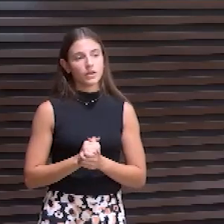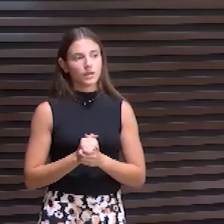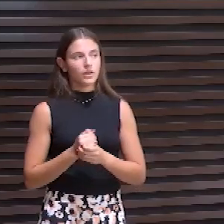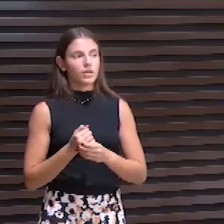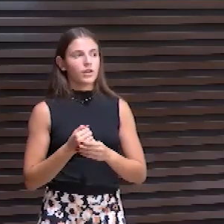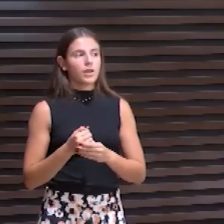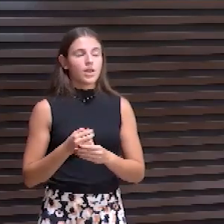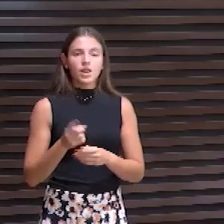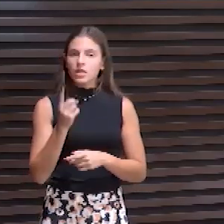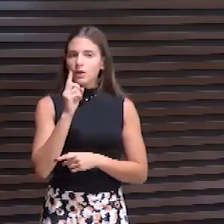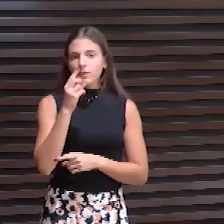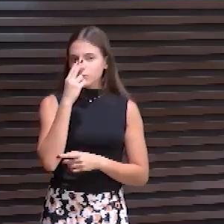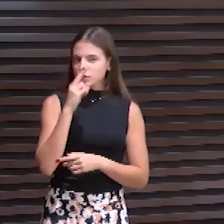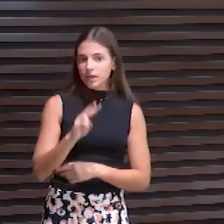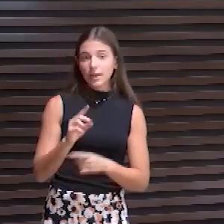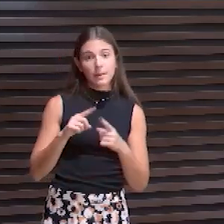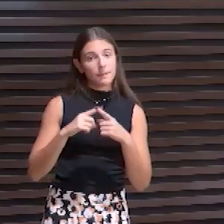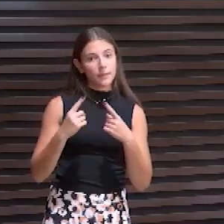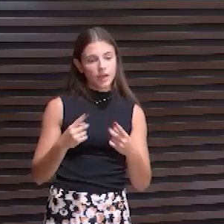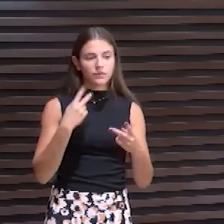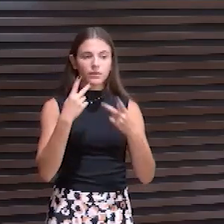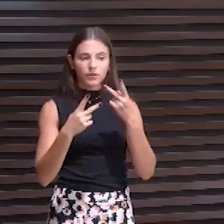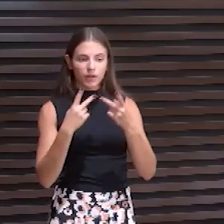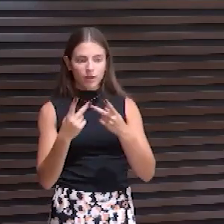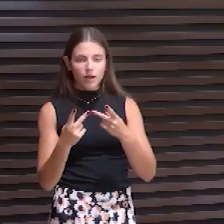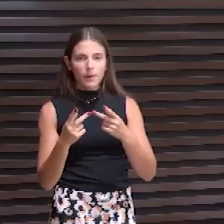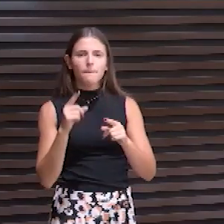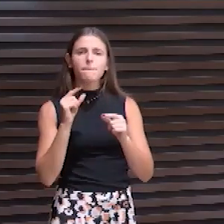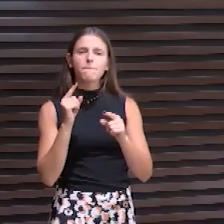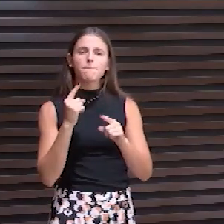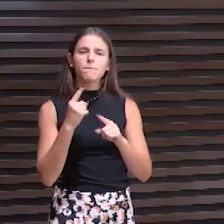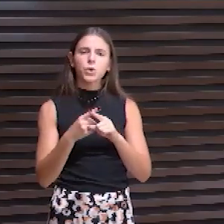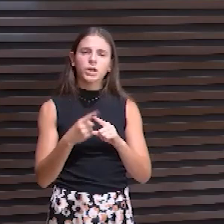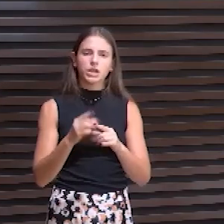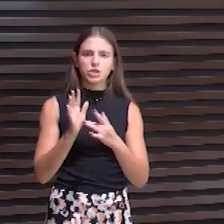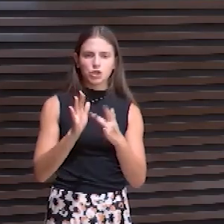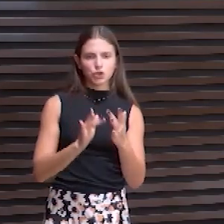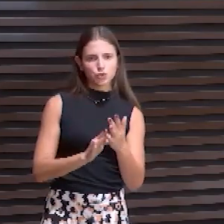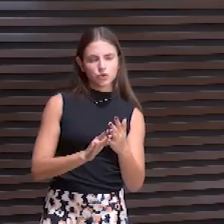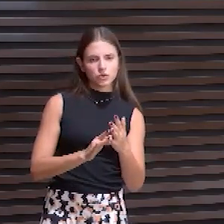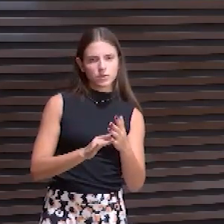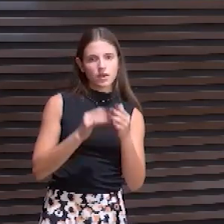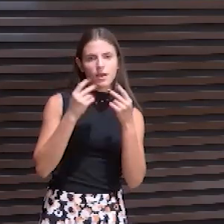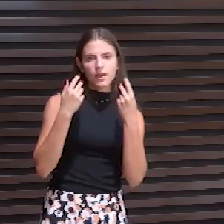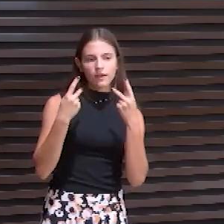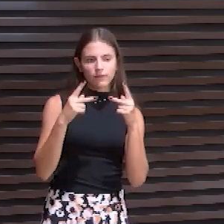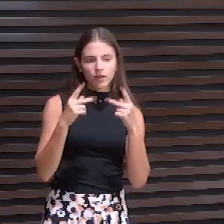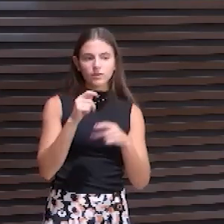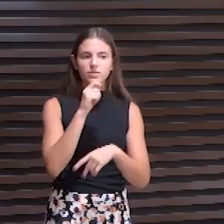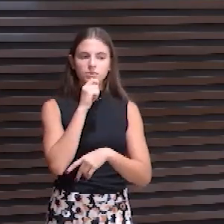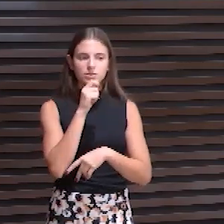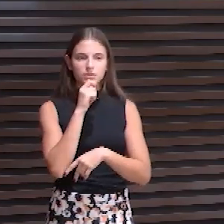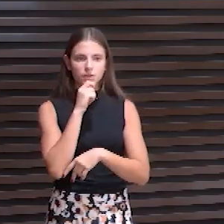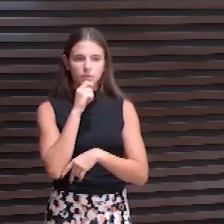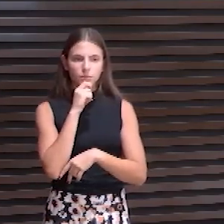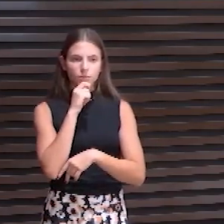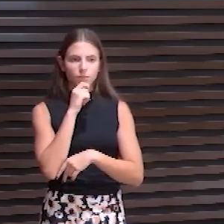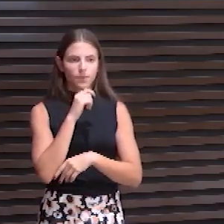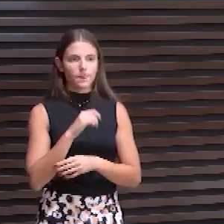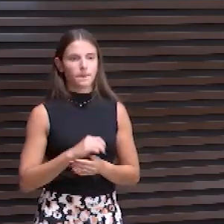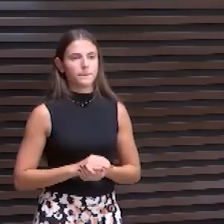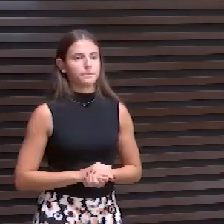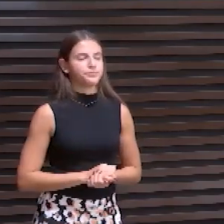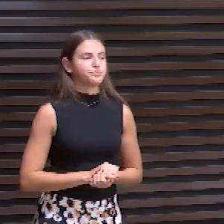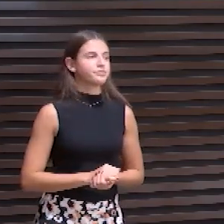comentar por que Jesus estava usando esses exemplos. Para a gente focar aqui nas palavras de